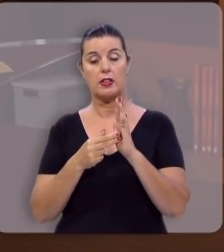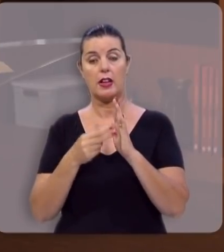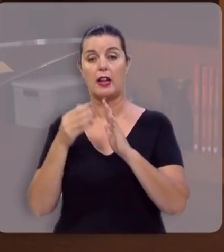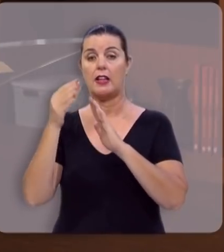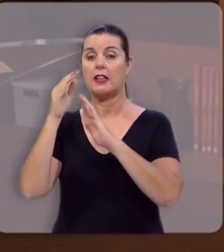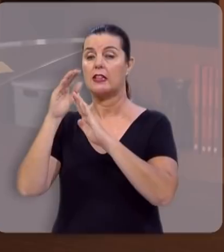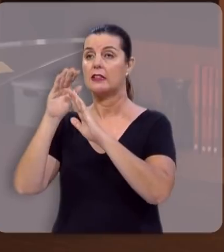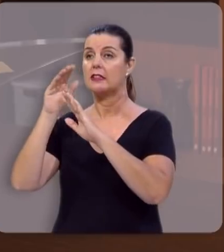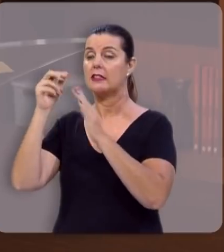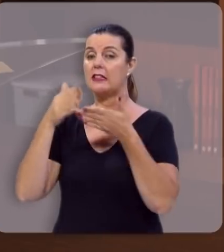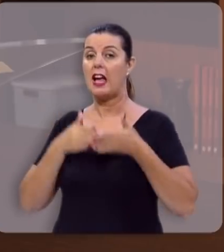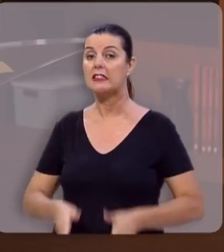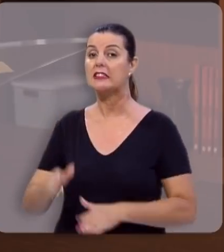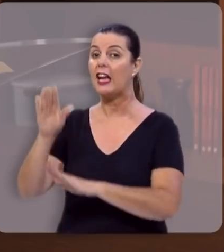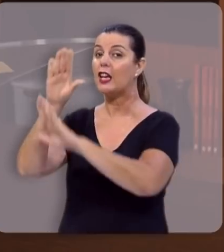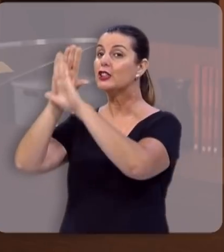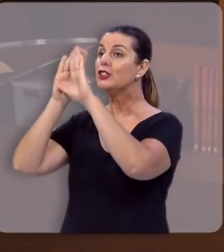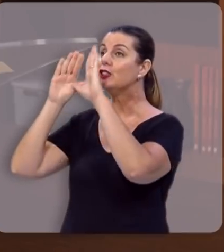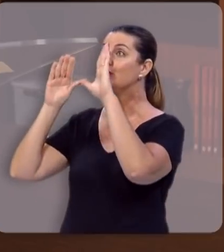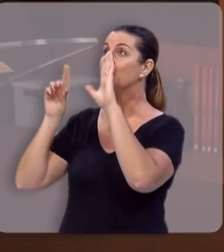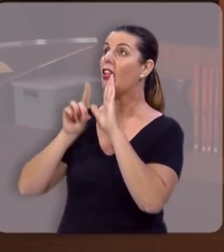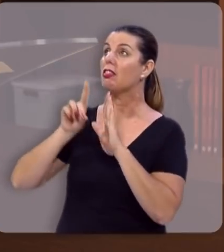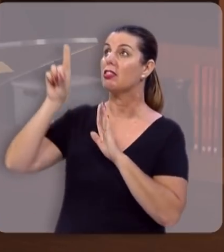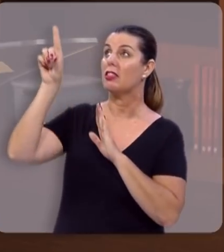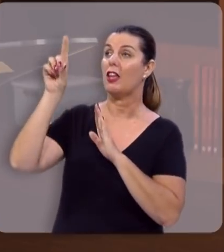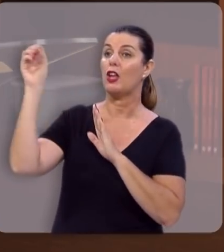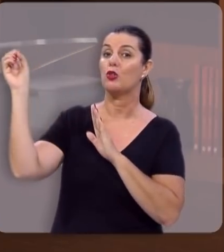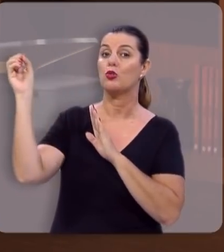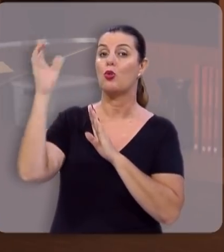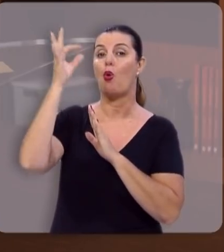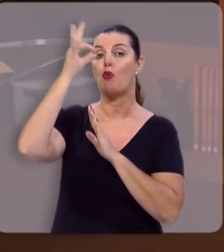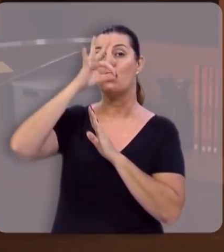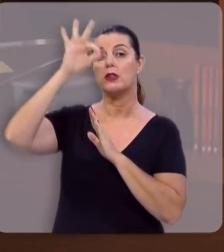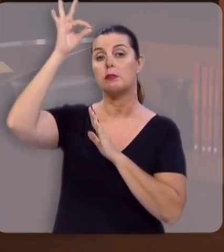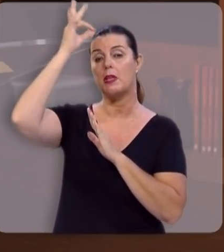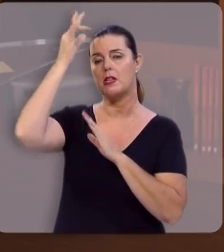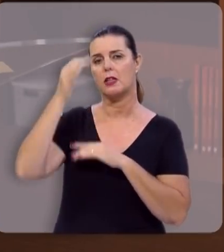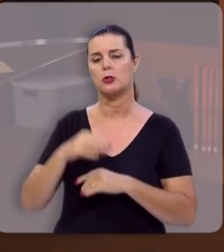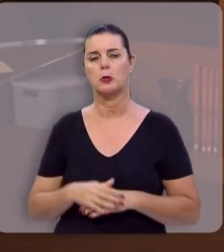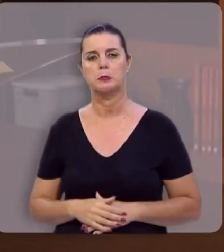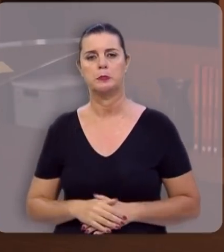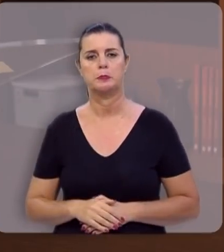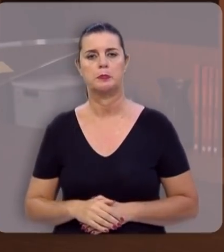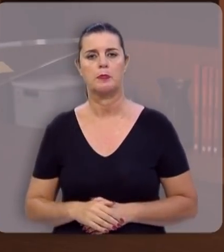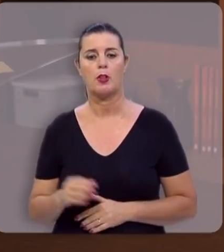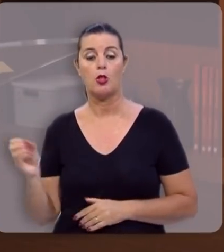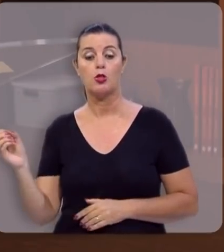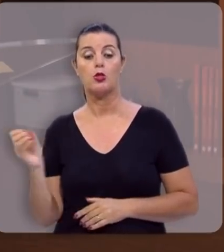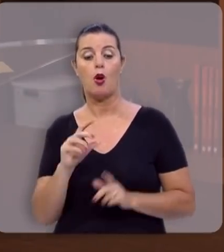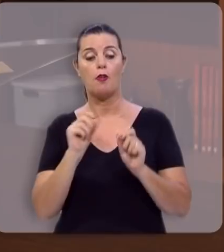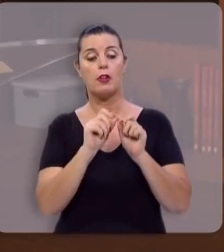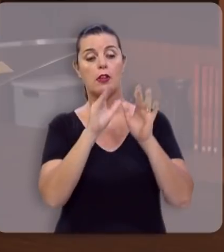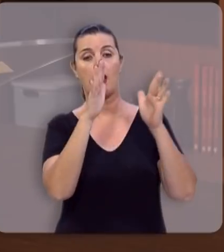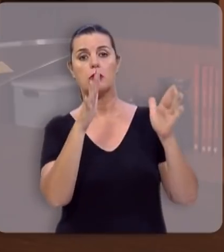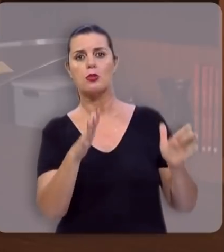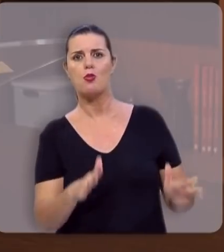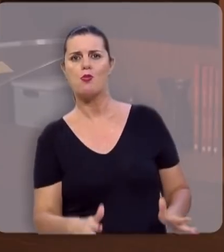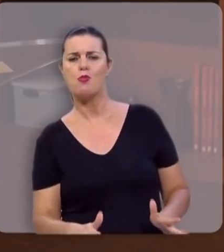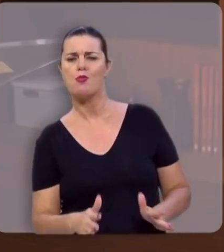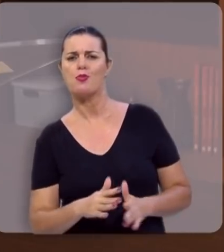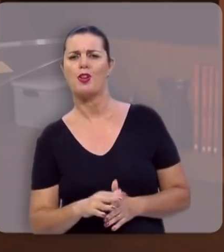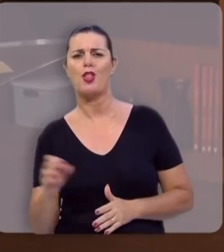alto, nascer de Deus, nascer do Espírito. É ser nova criatura, é ter um